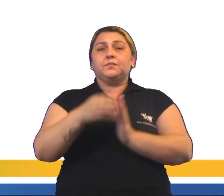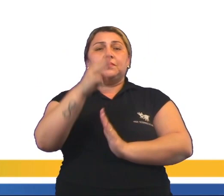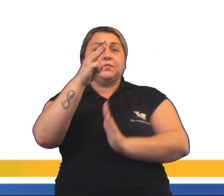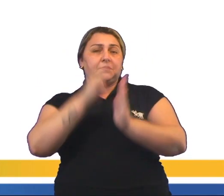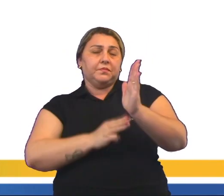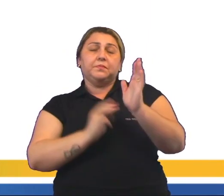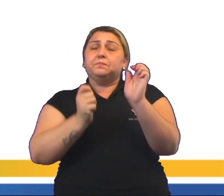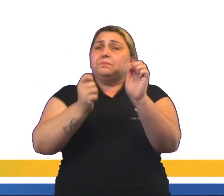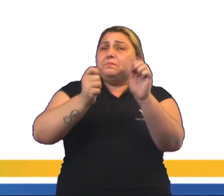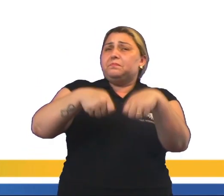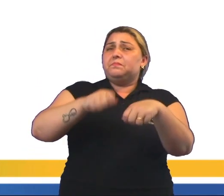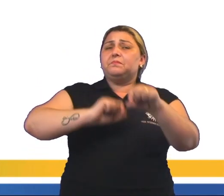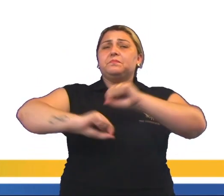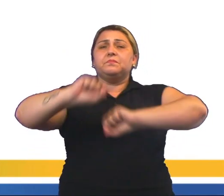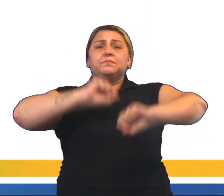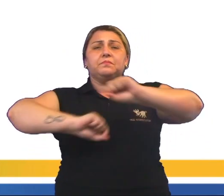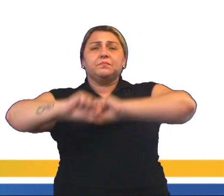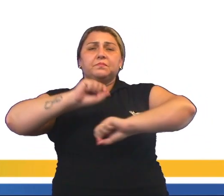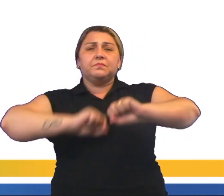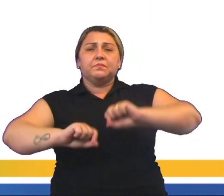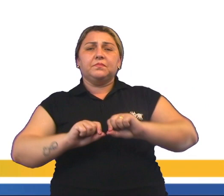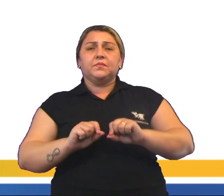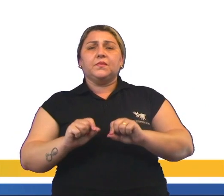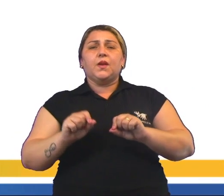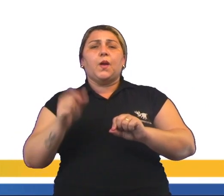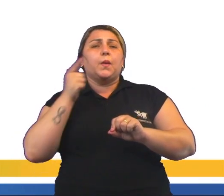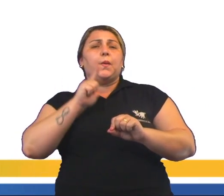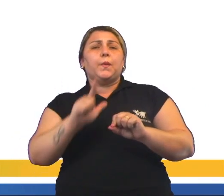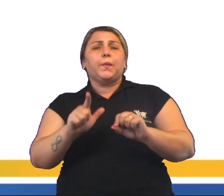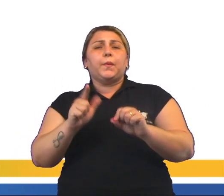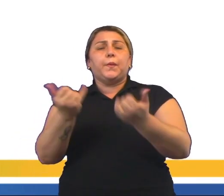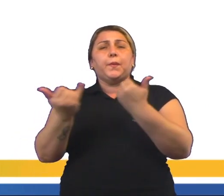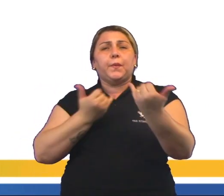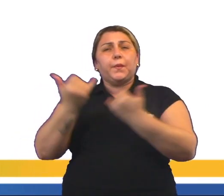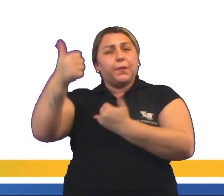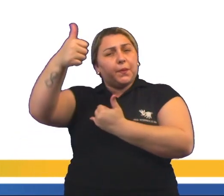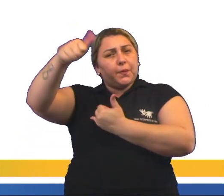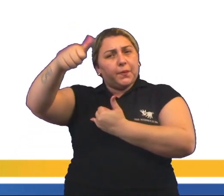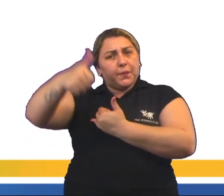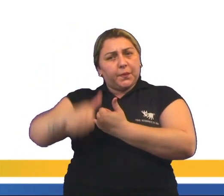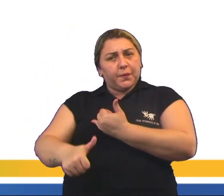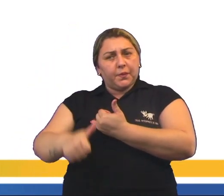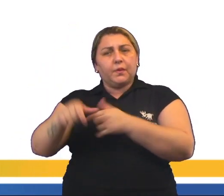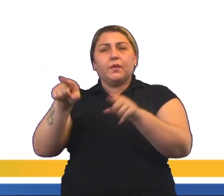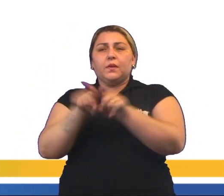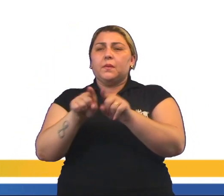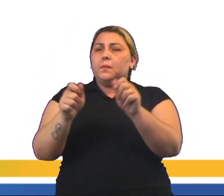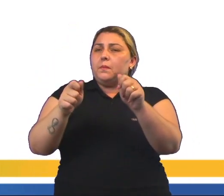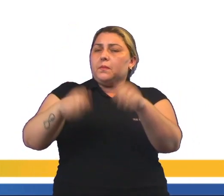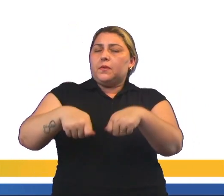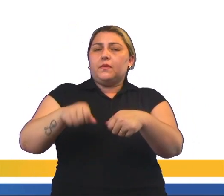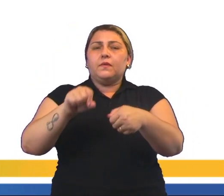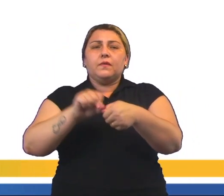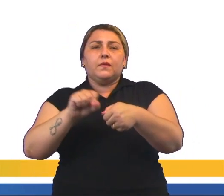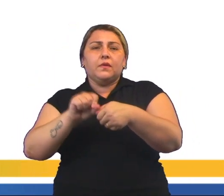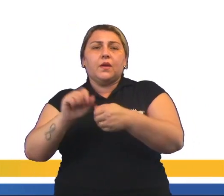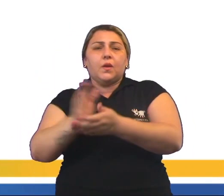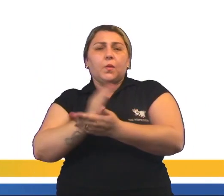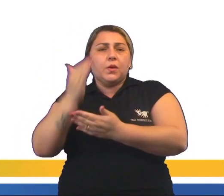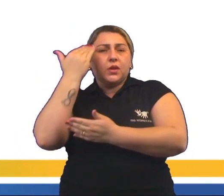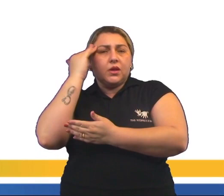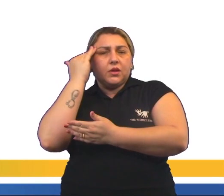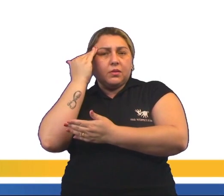um conjunto de métodos e que nos possibilita coletar dados e analisá-los, assim